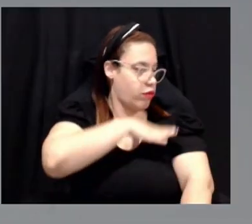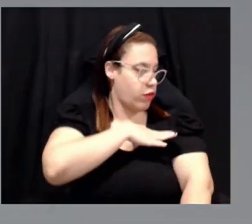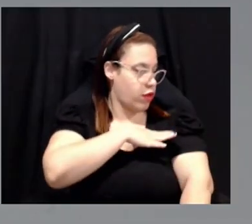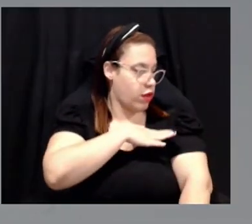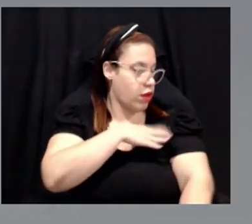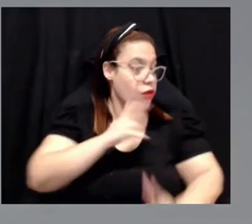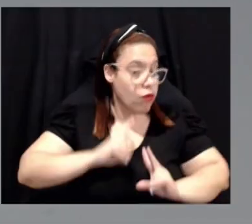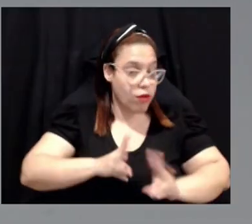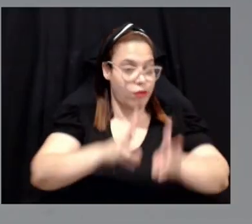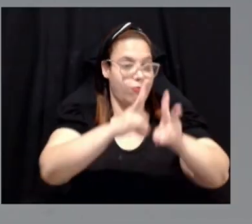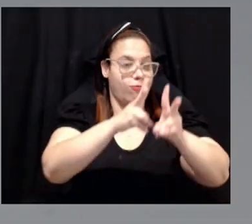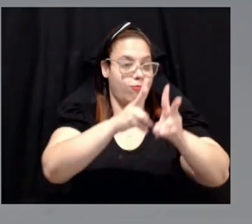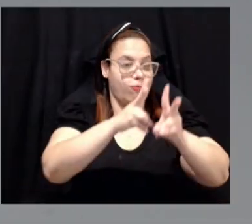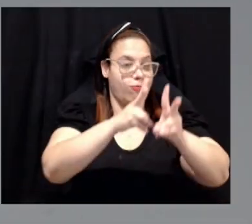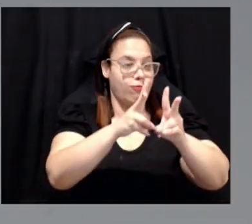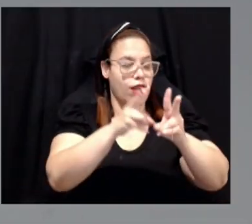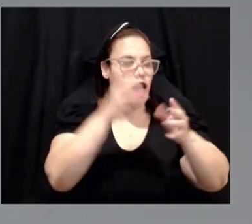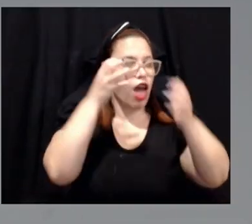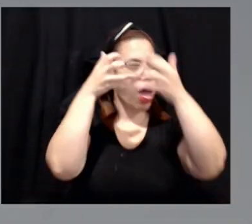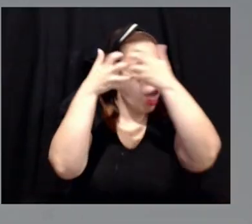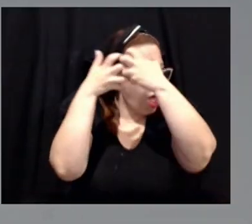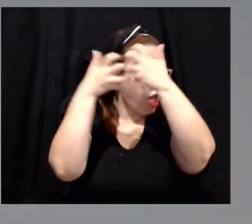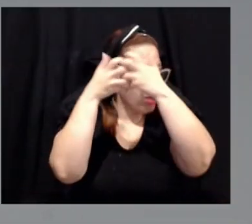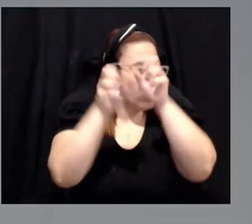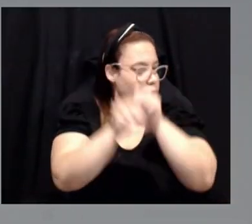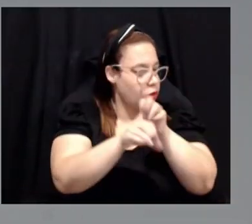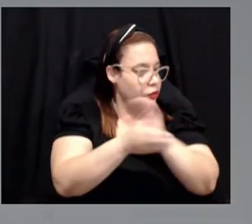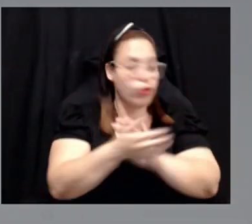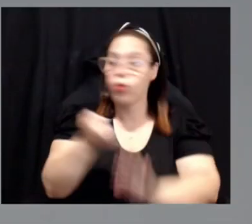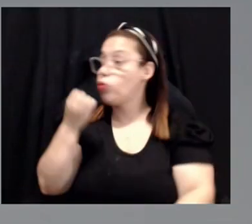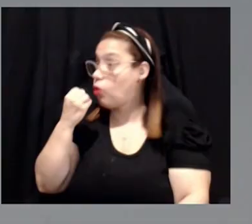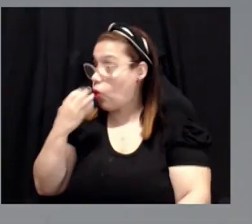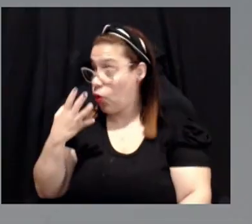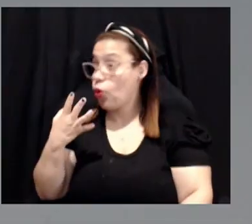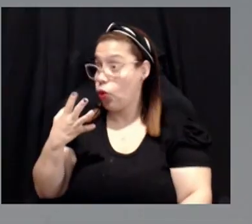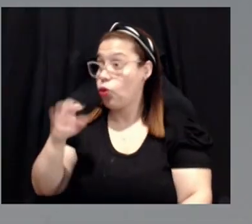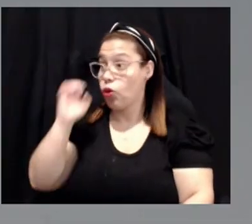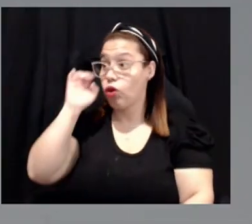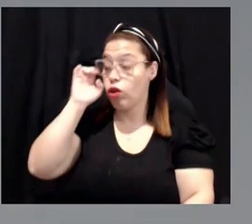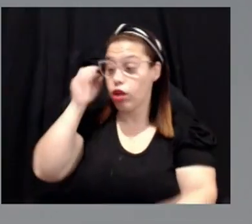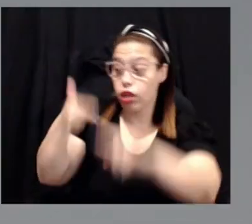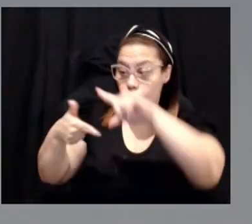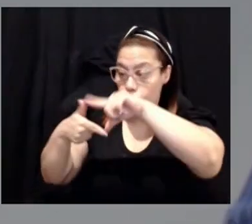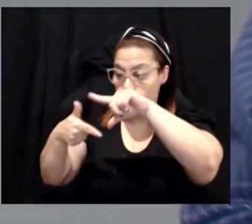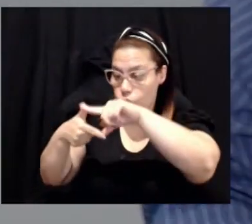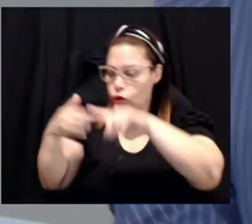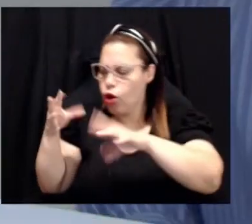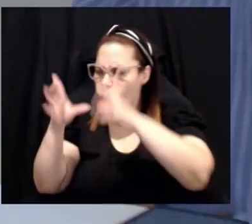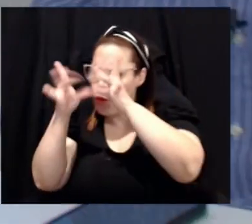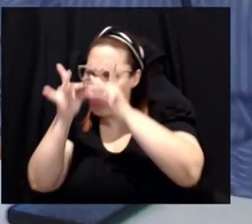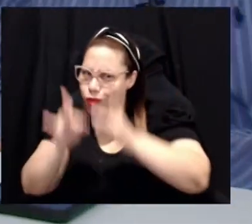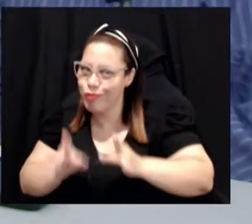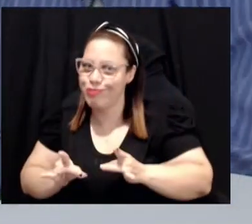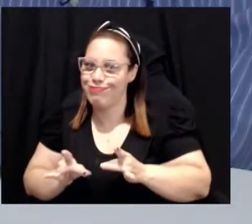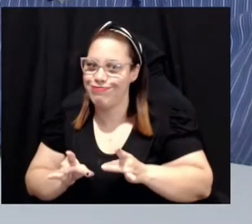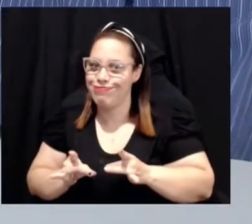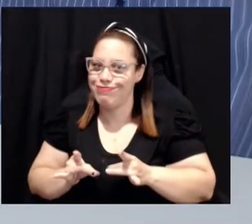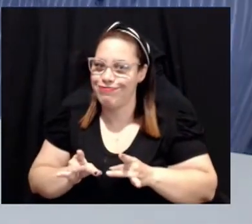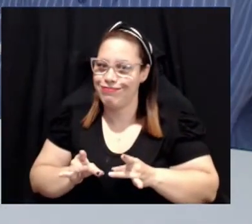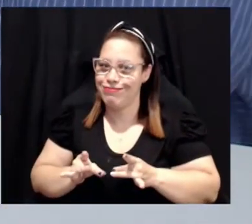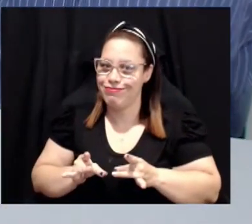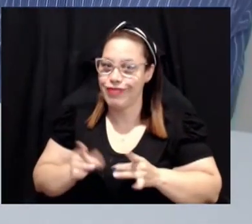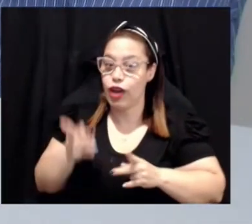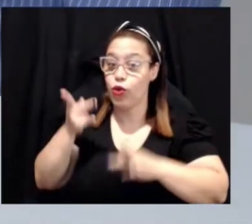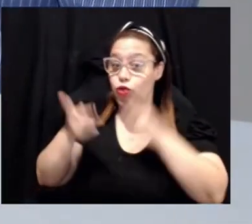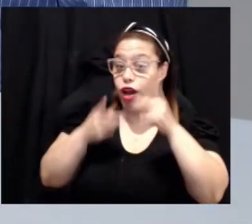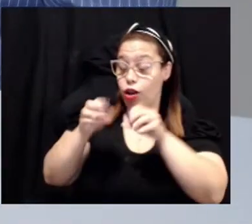na reflexão sobre a educação. Boa, sem dúvida alguma. Esse é um quadro realmente muito especial, né? Que fala muito sobre educação.